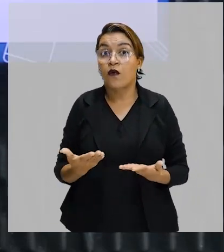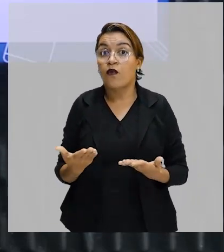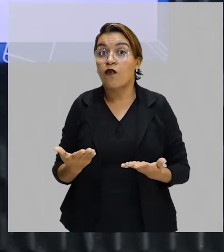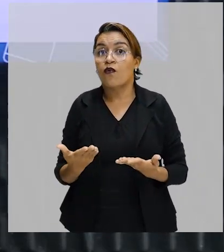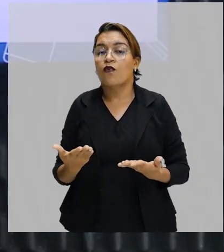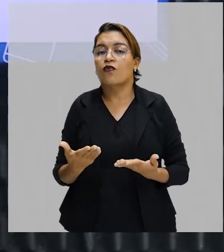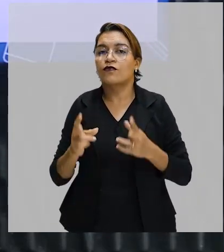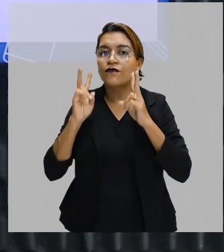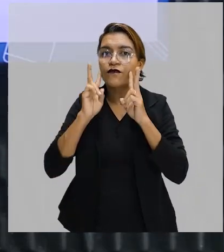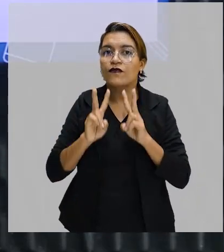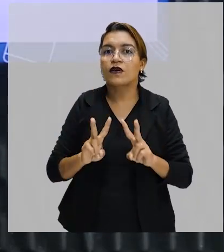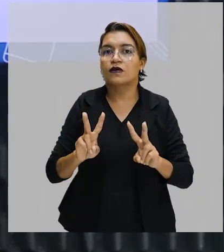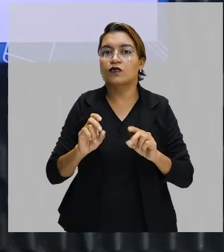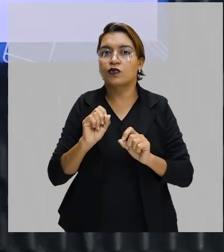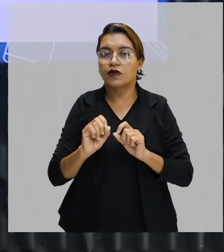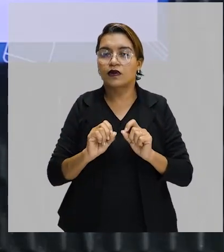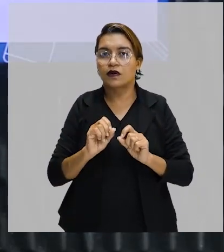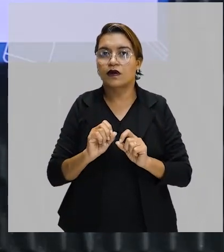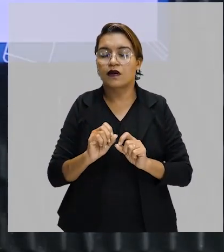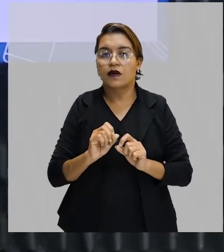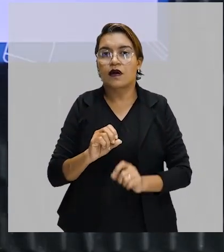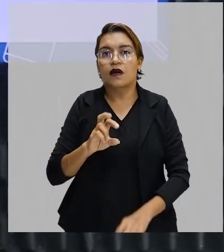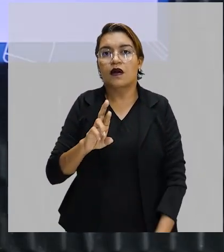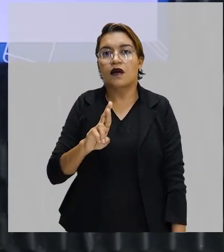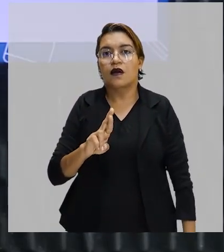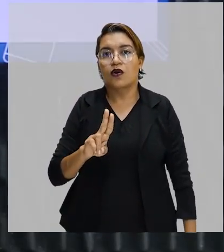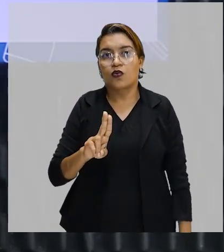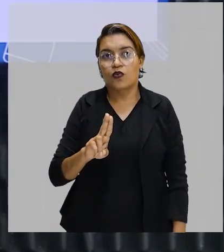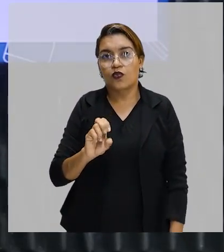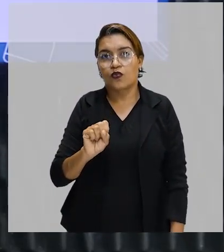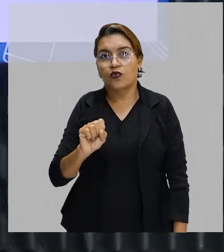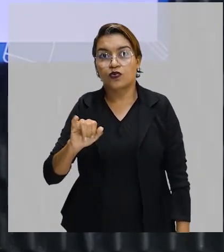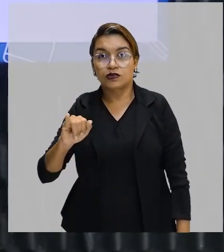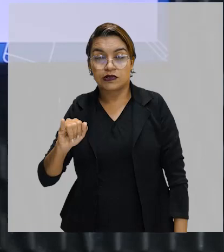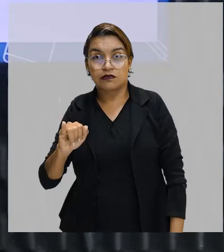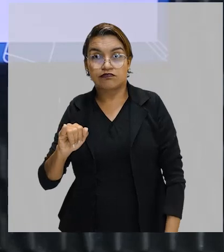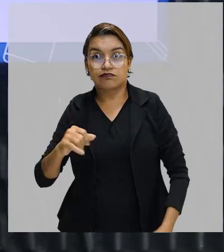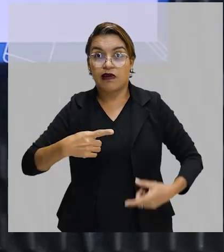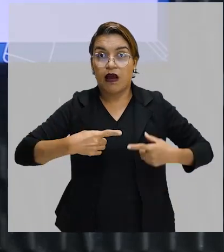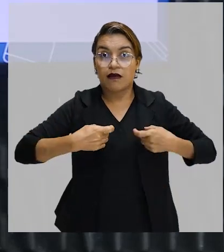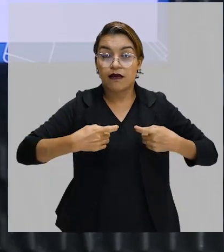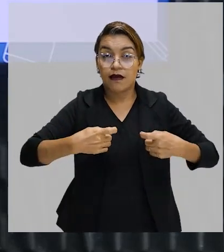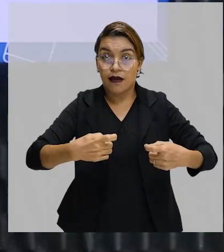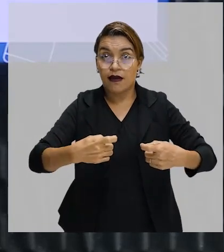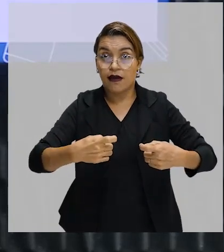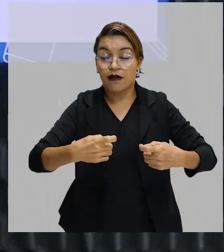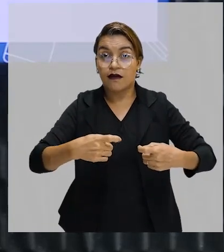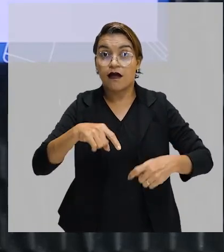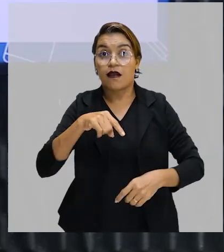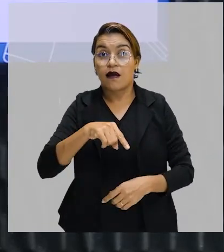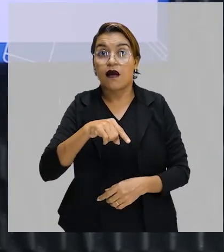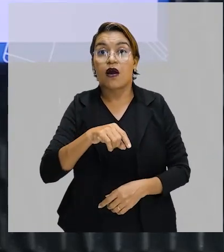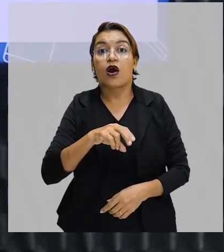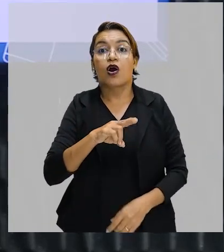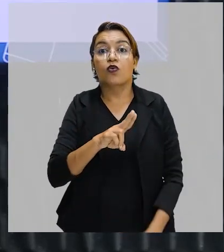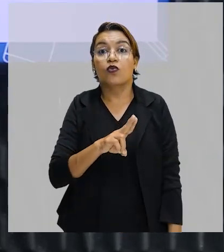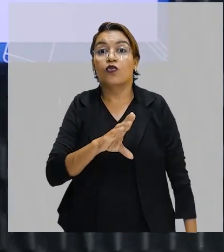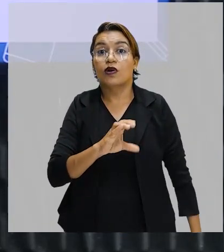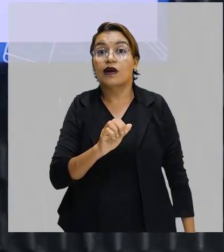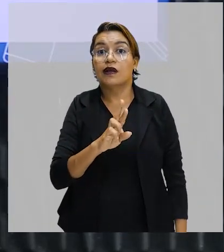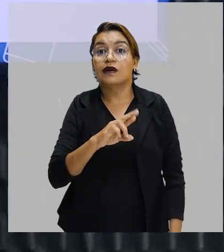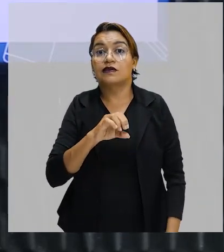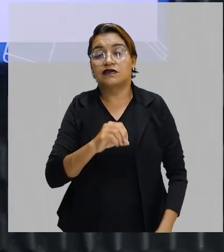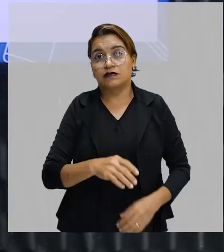Nós estamos vendo aí a Rússia declarou guerra a Ucrânia né olha só um período assim que a gente